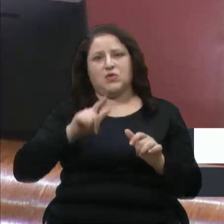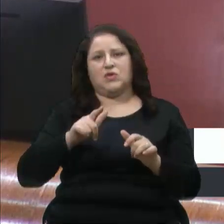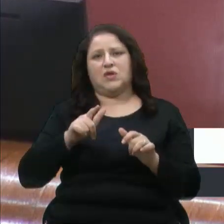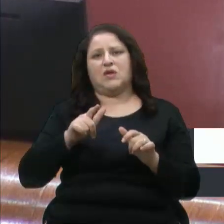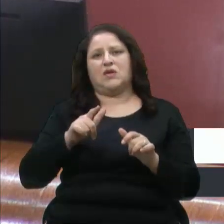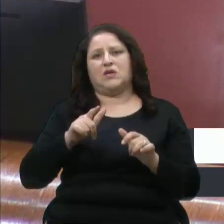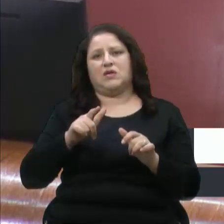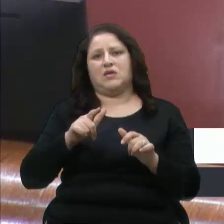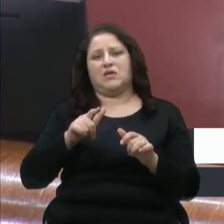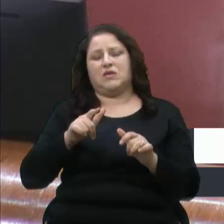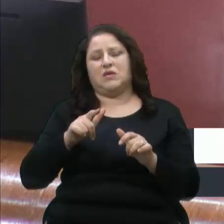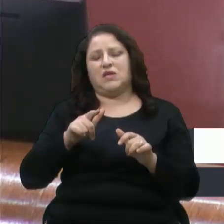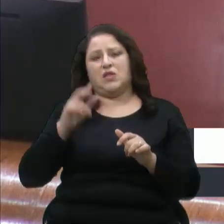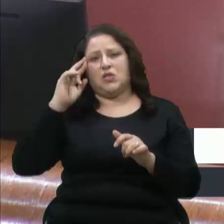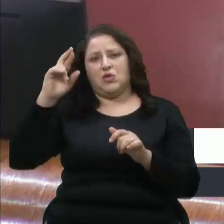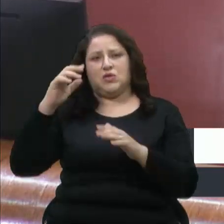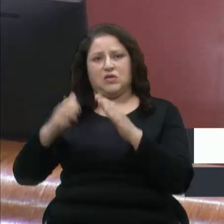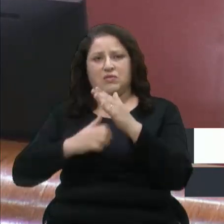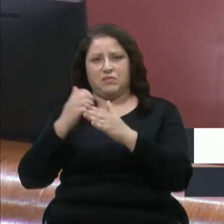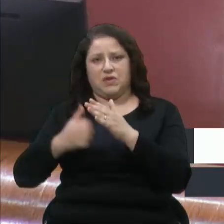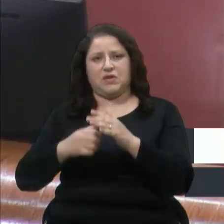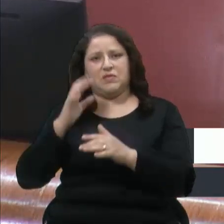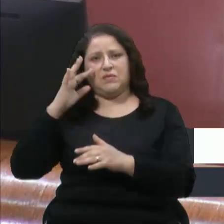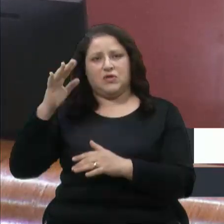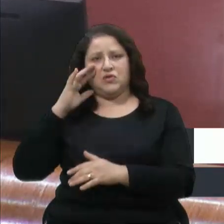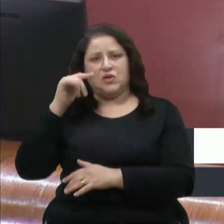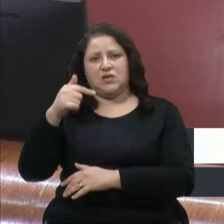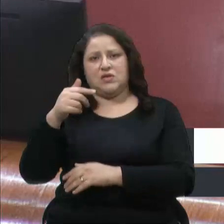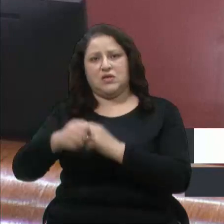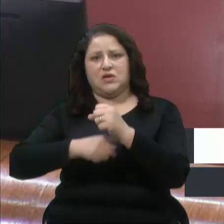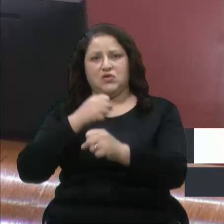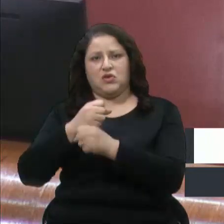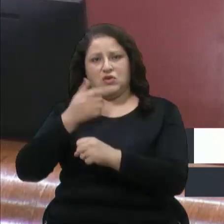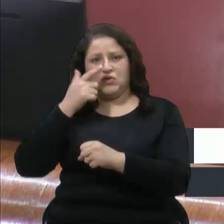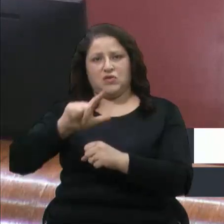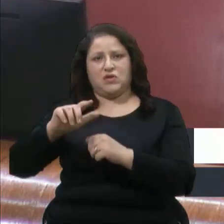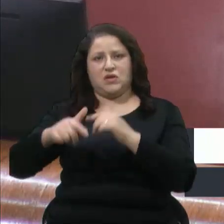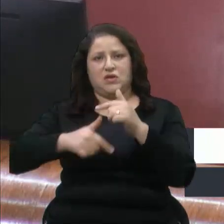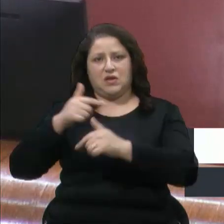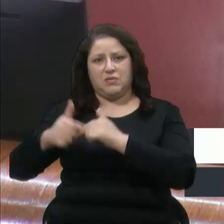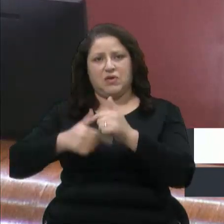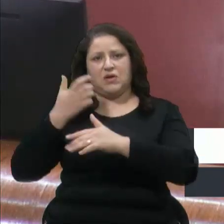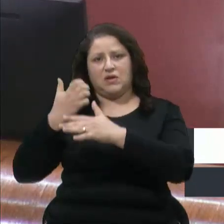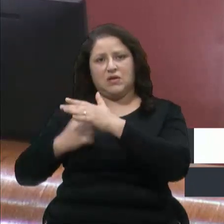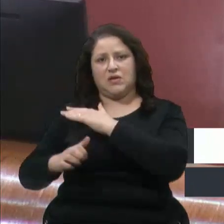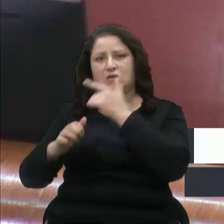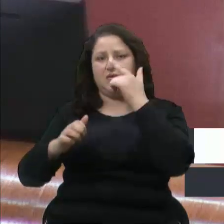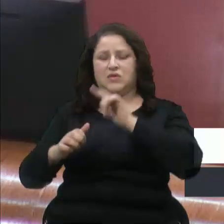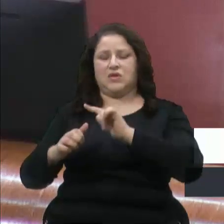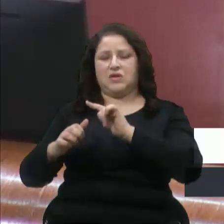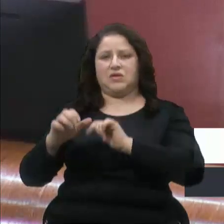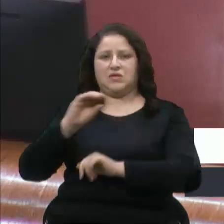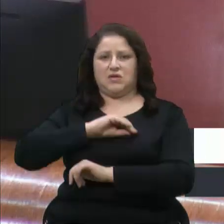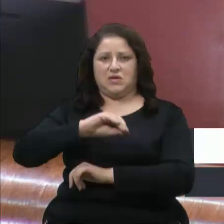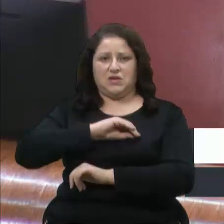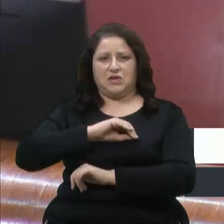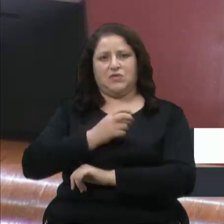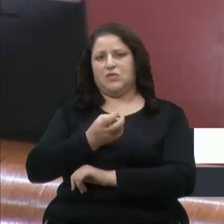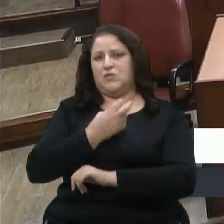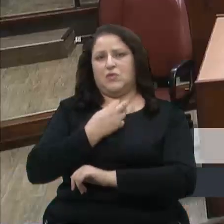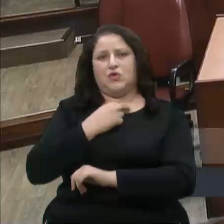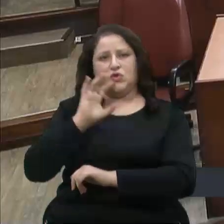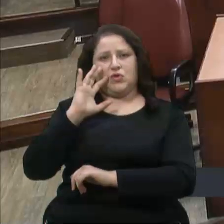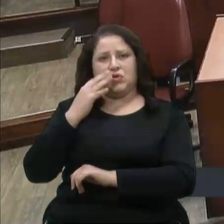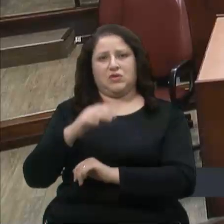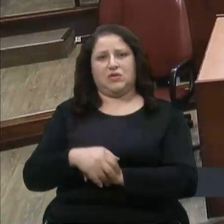Então você imagina, vereador Valim, 7 anos para poder empreender, para poder ter renda. Isso não pode acontecer.